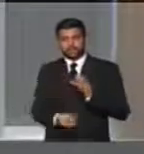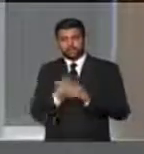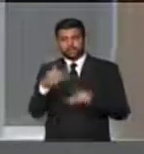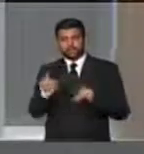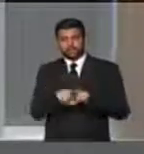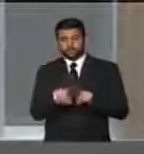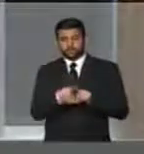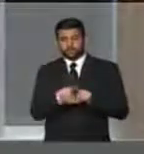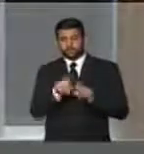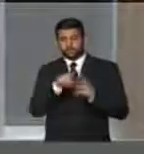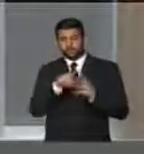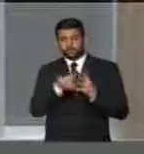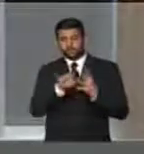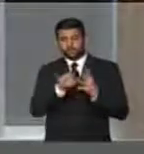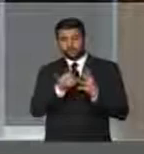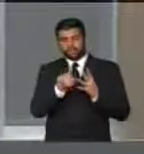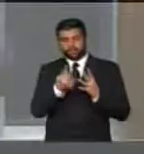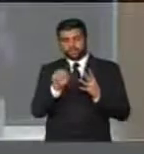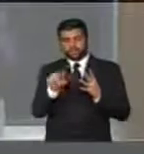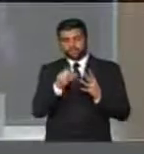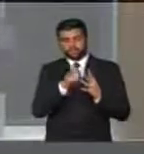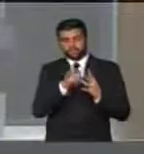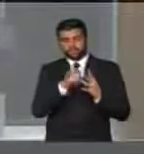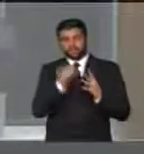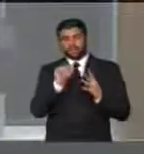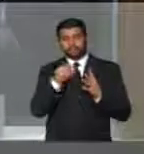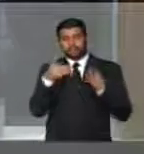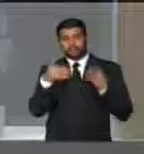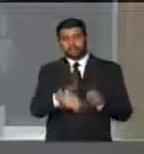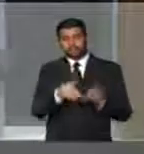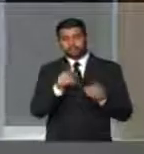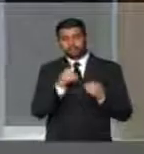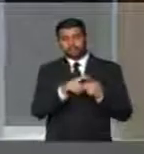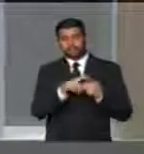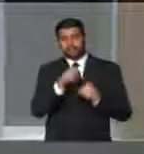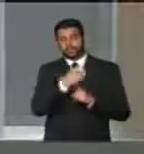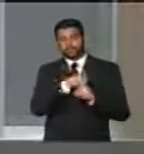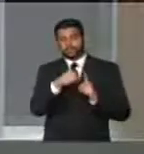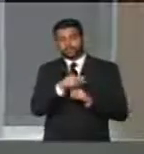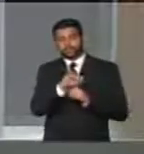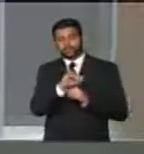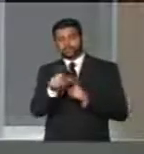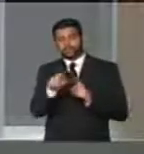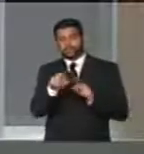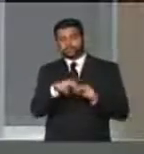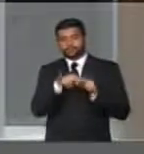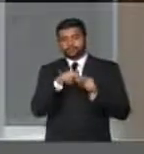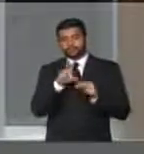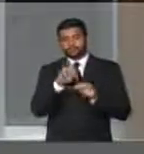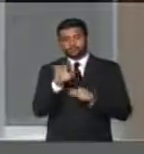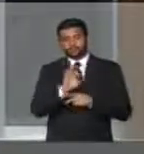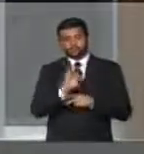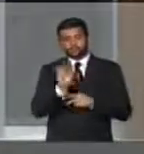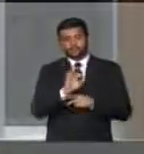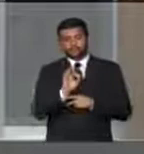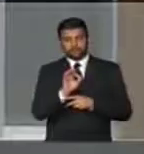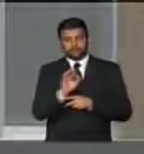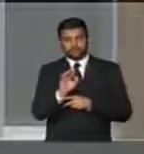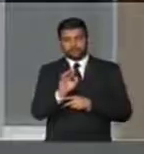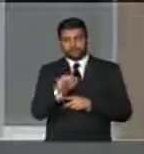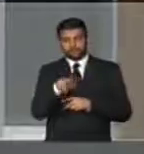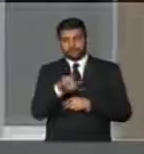também, quadripartite, em que participem a sociedade civil em pelo menos 50%,